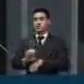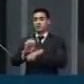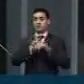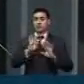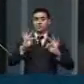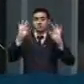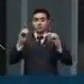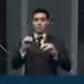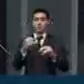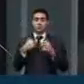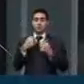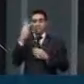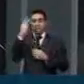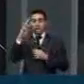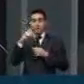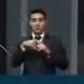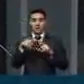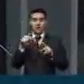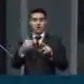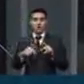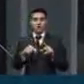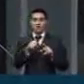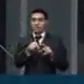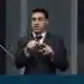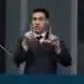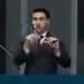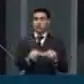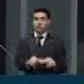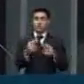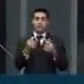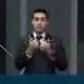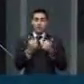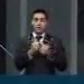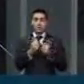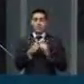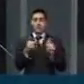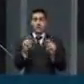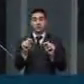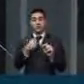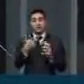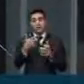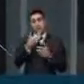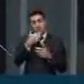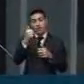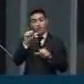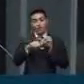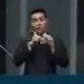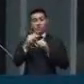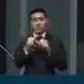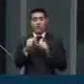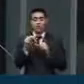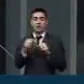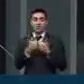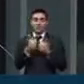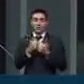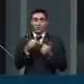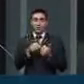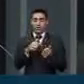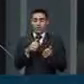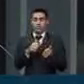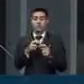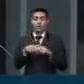por todo o Maranhão, não houve essa pauta da diminuição da passagem, e sim a melhoria da qualidade do transporte público. Por isso que ele